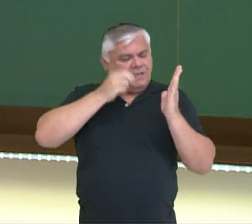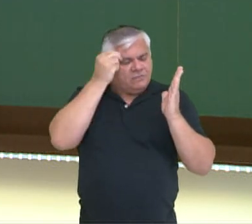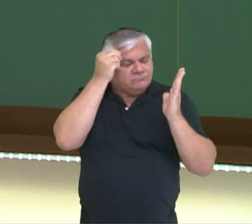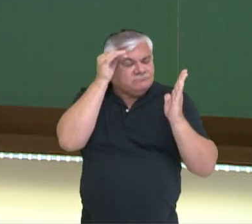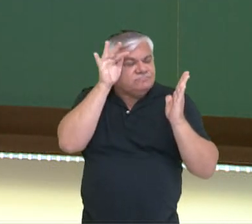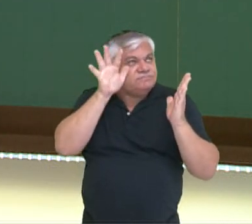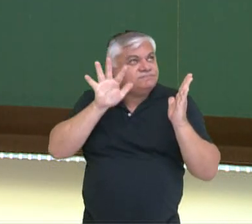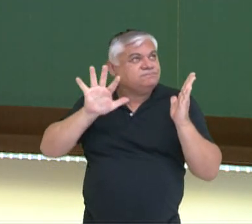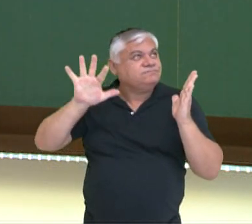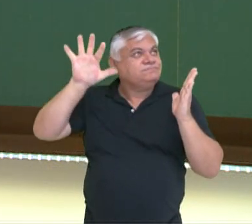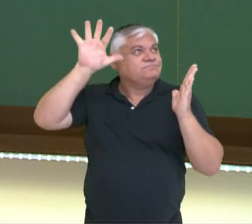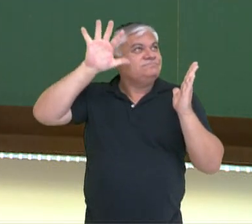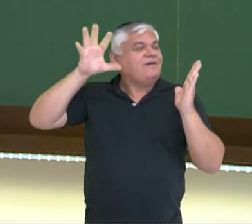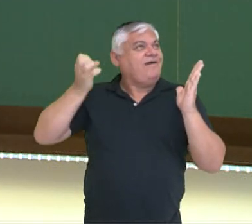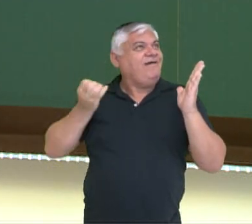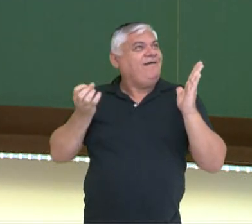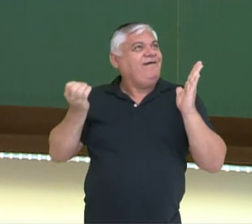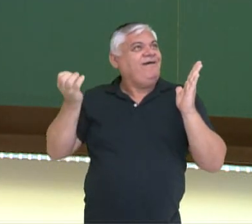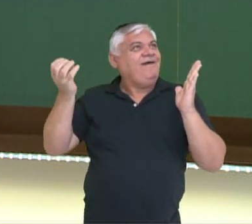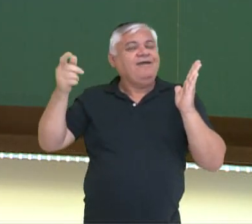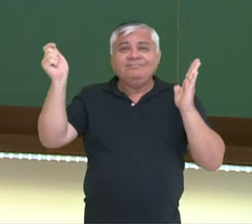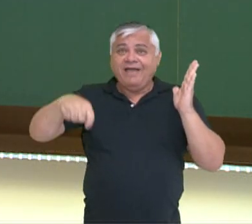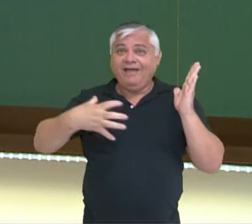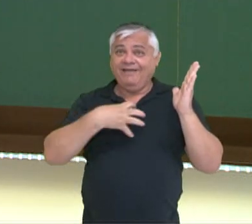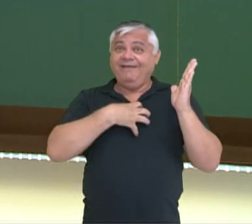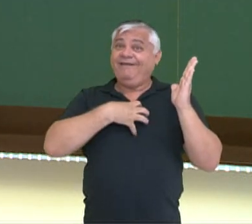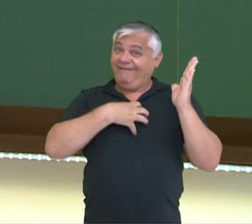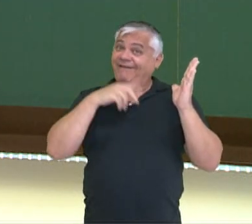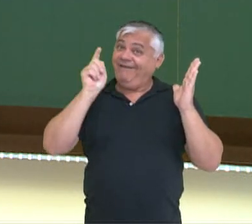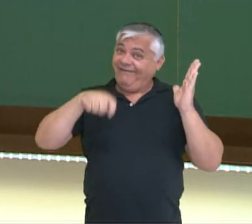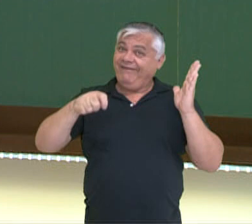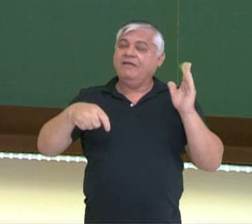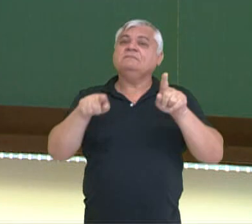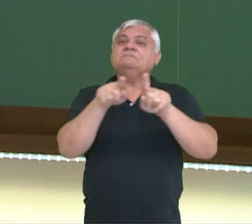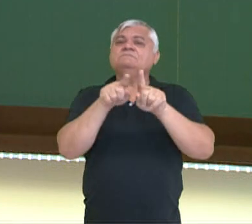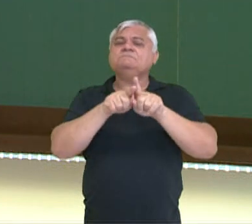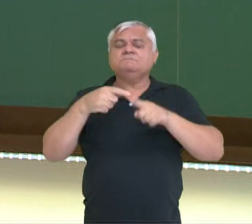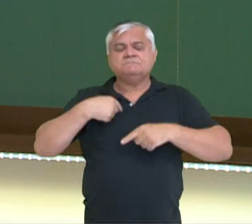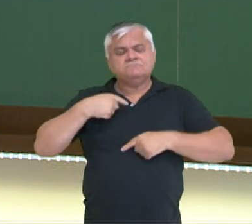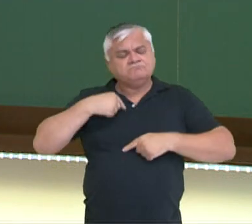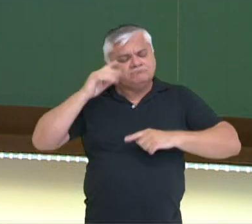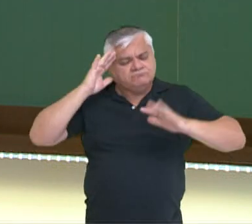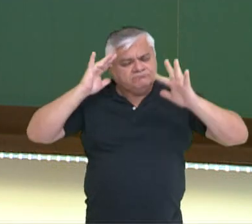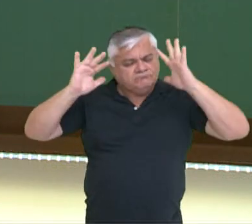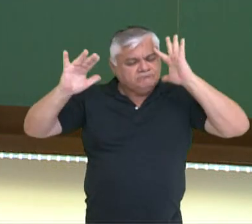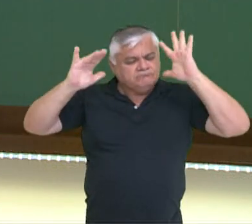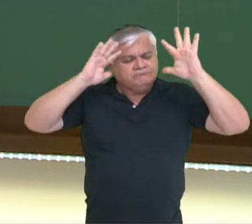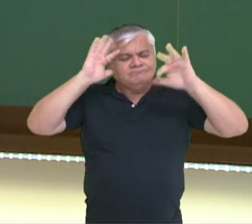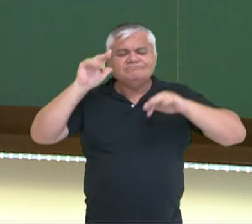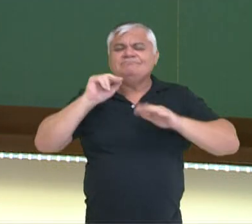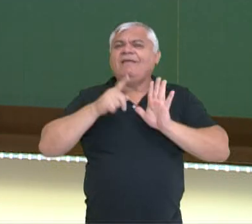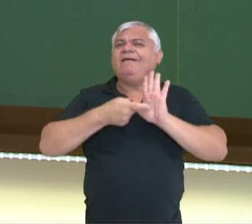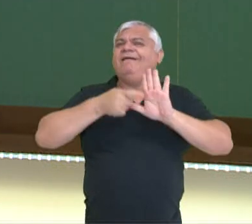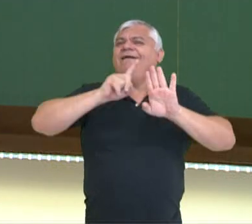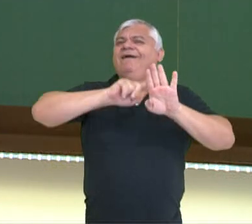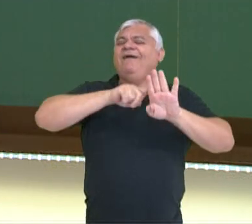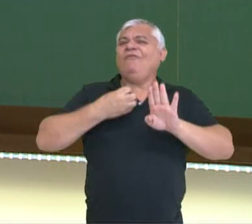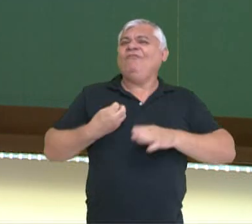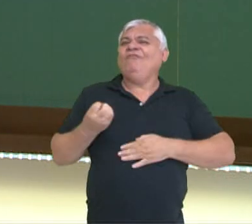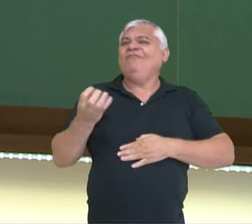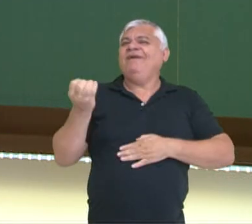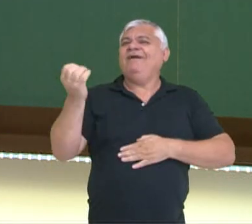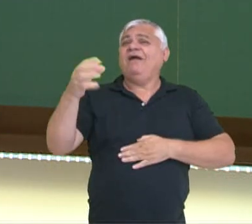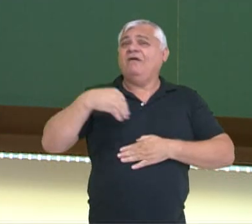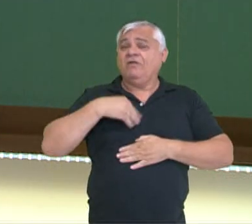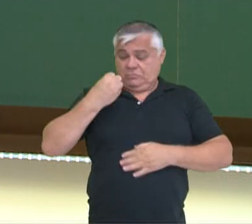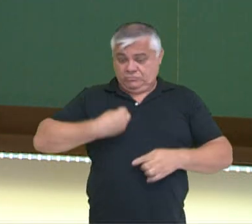bom livro? A vezes, viajamos em pensamentos, Nós estamos, às vezes, de corpo presente em um local,